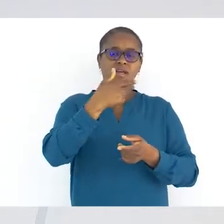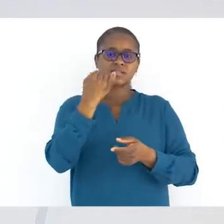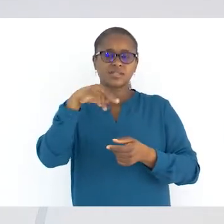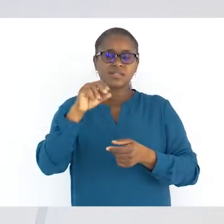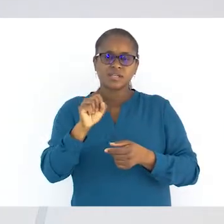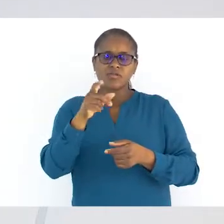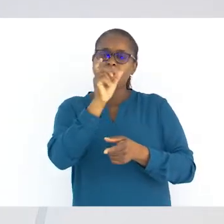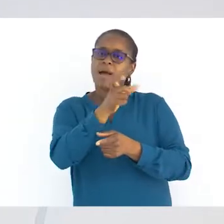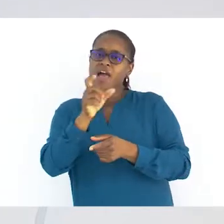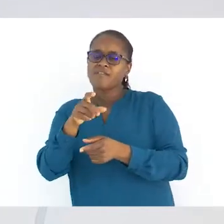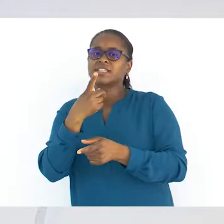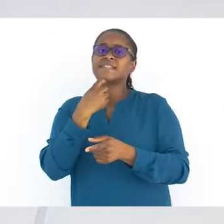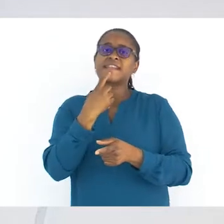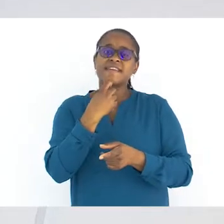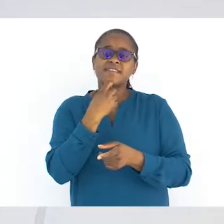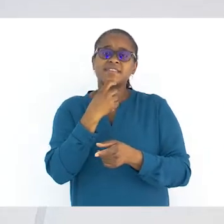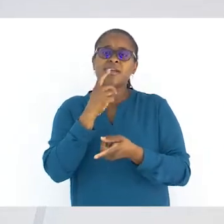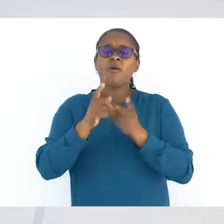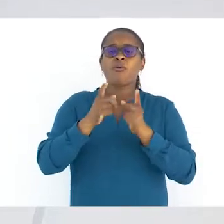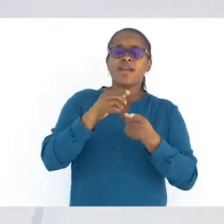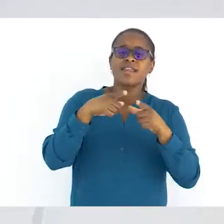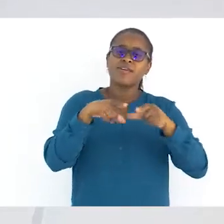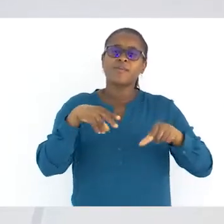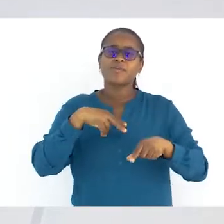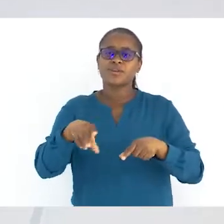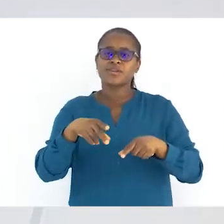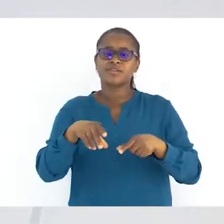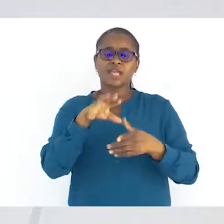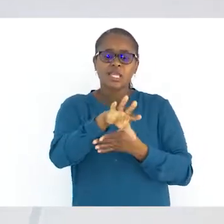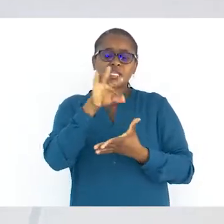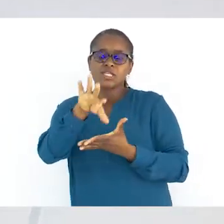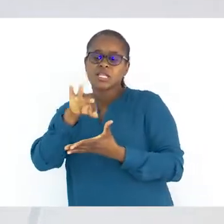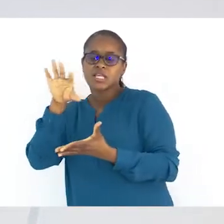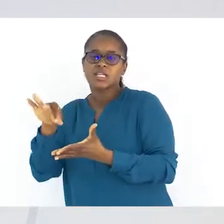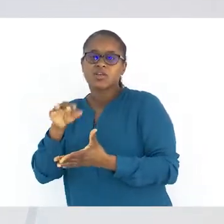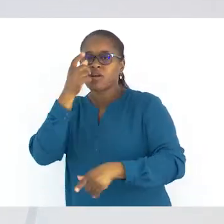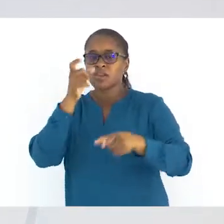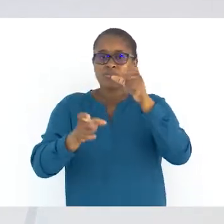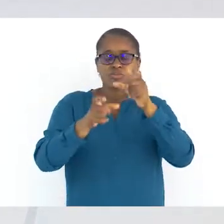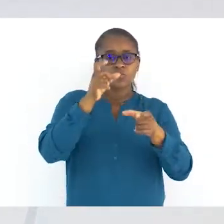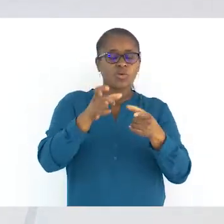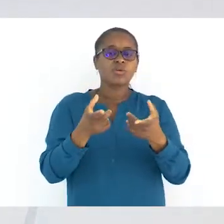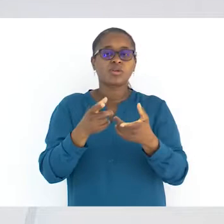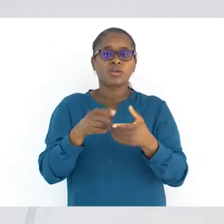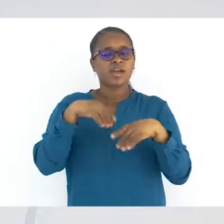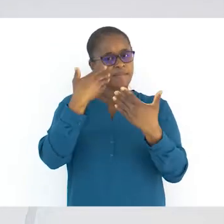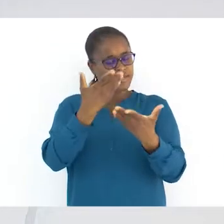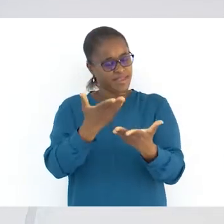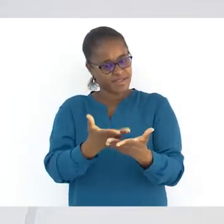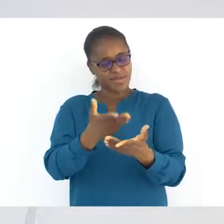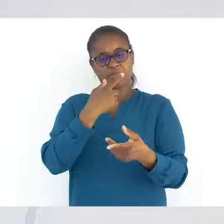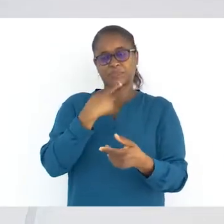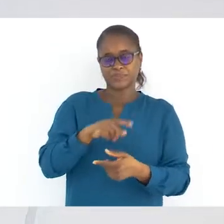inglesa. Significa o quê na língua portuguesa? Seleção de candidatos à